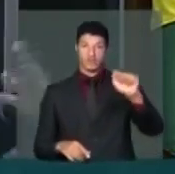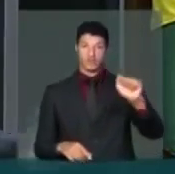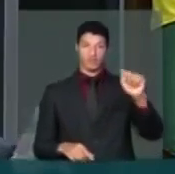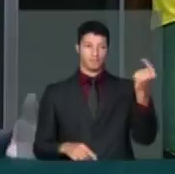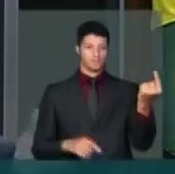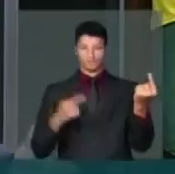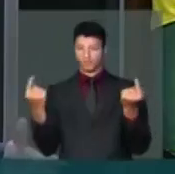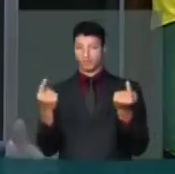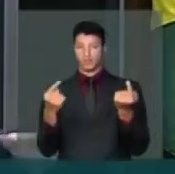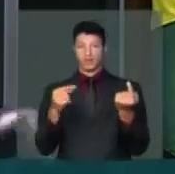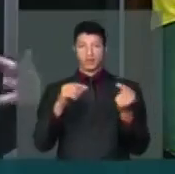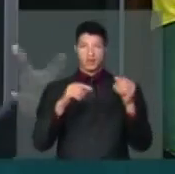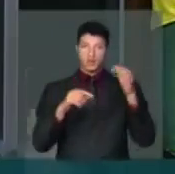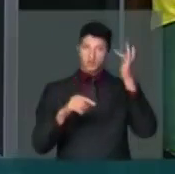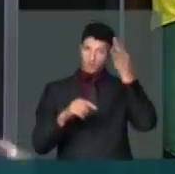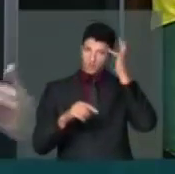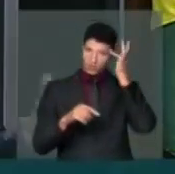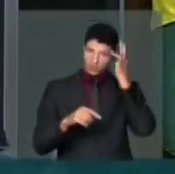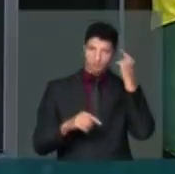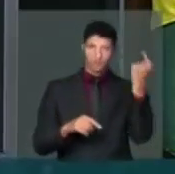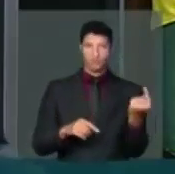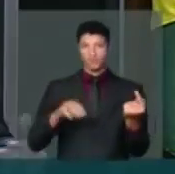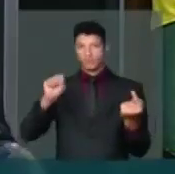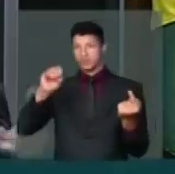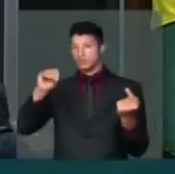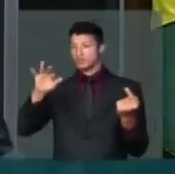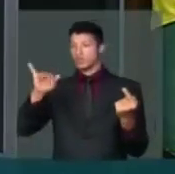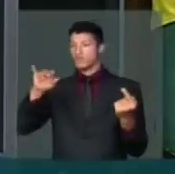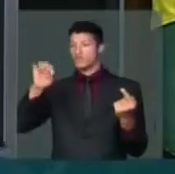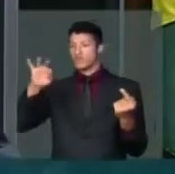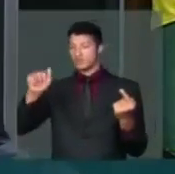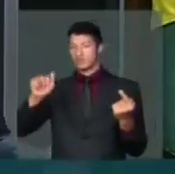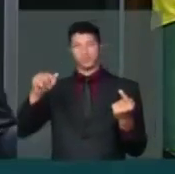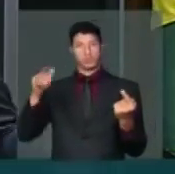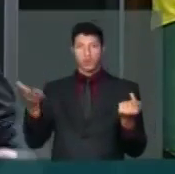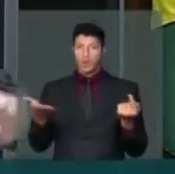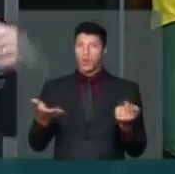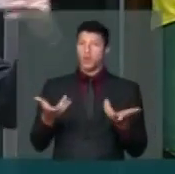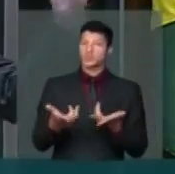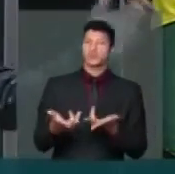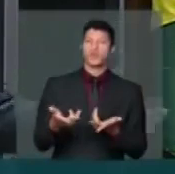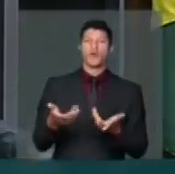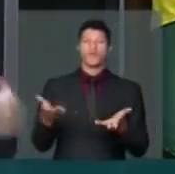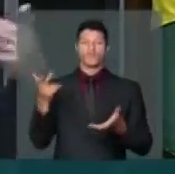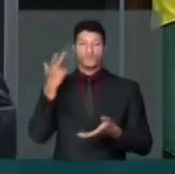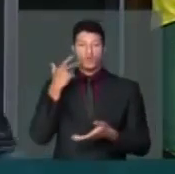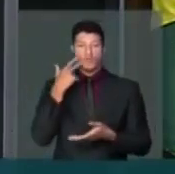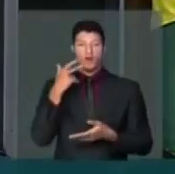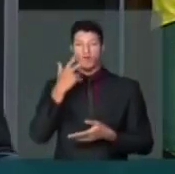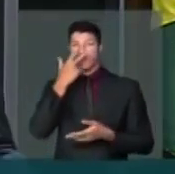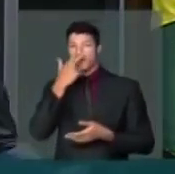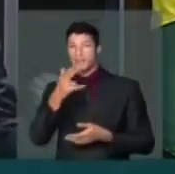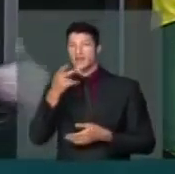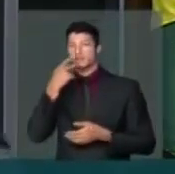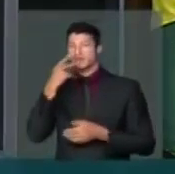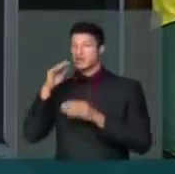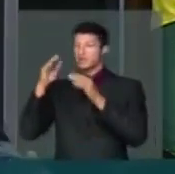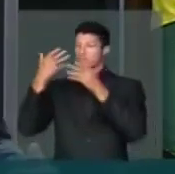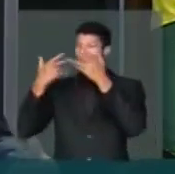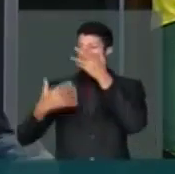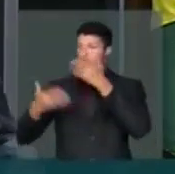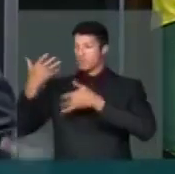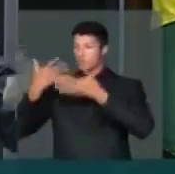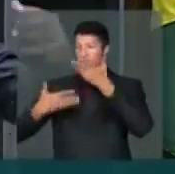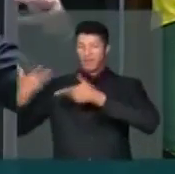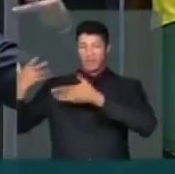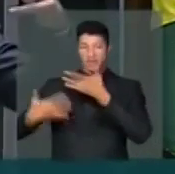Sofistas, infelizmente, são muito comuns hoje em dia. Prefere-se fazer o proselitismo ao